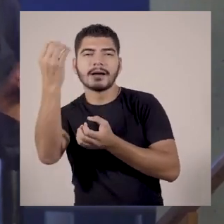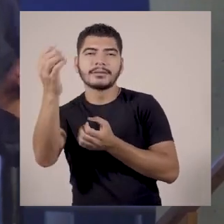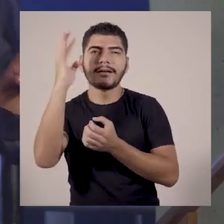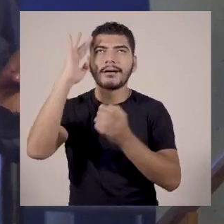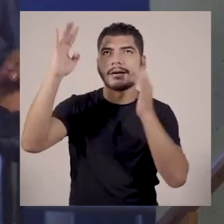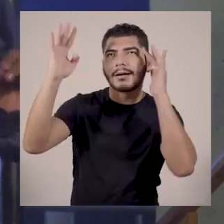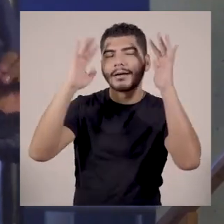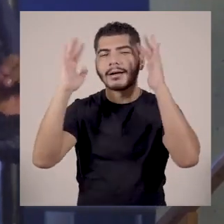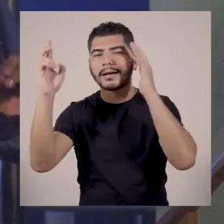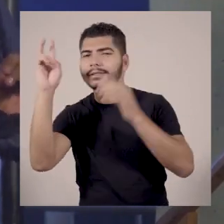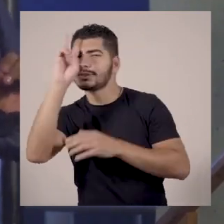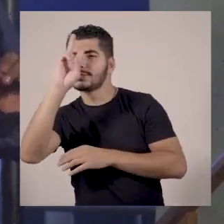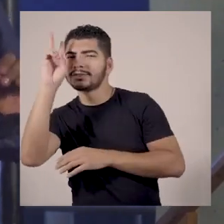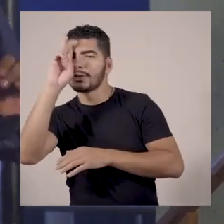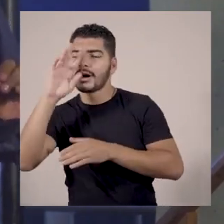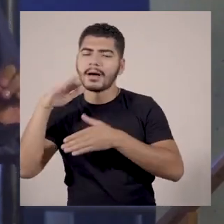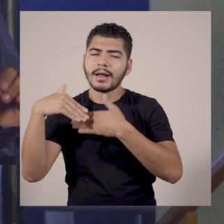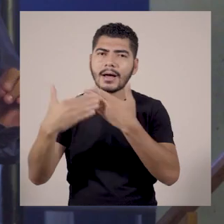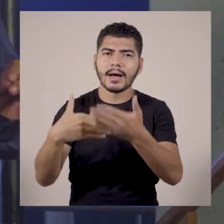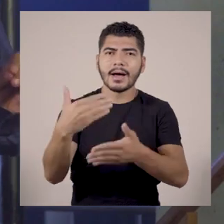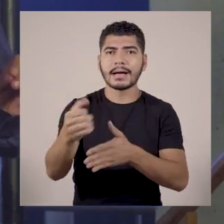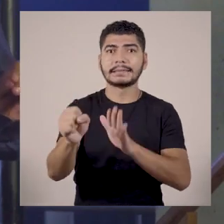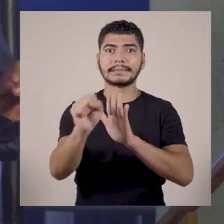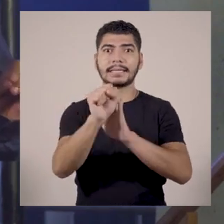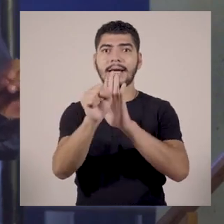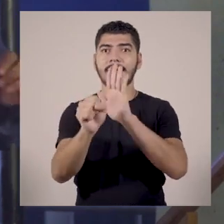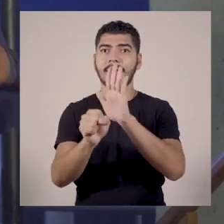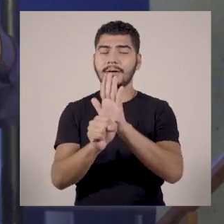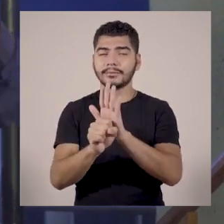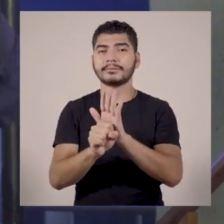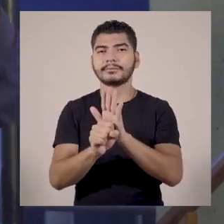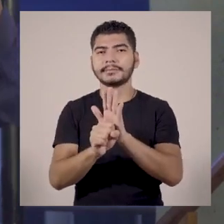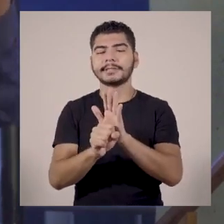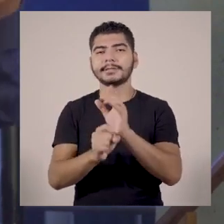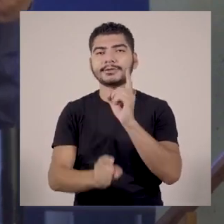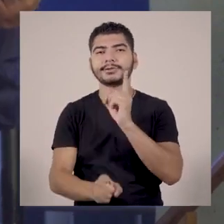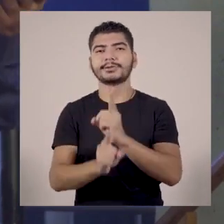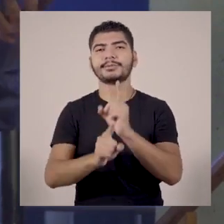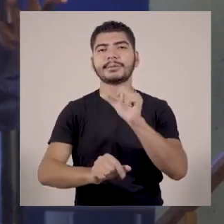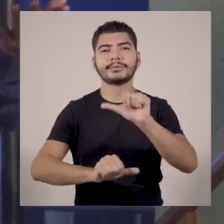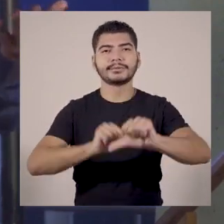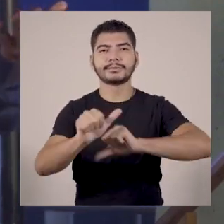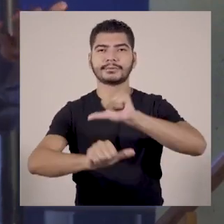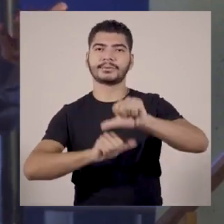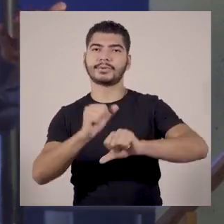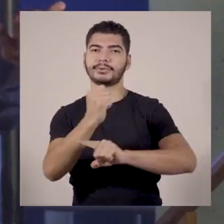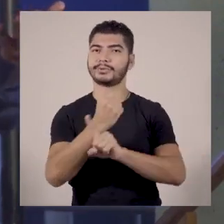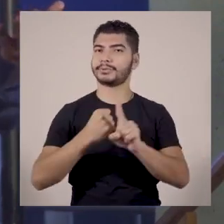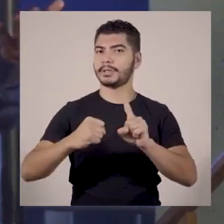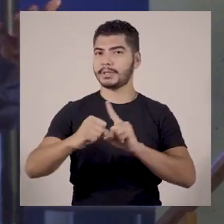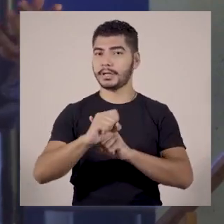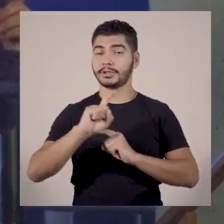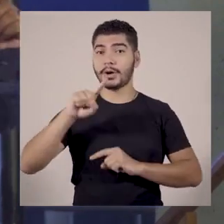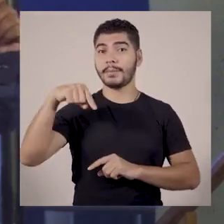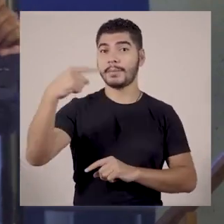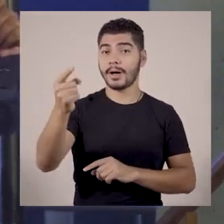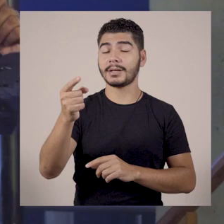pensamento e pelos trilhos da história de um século e descobrir a transformação